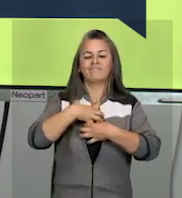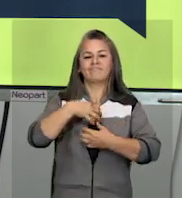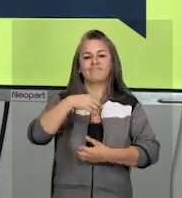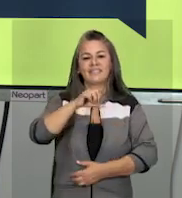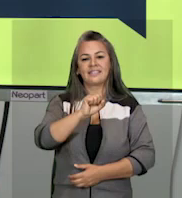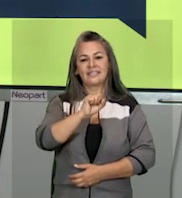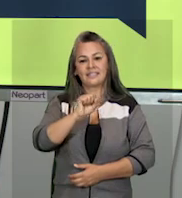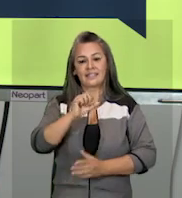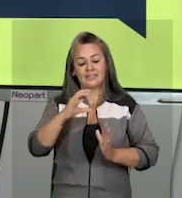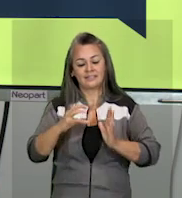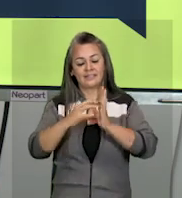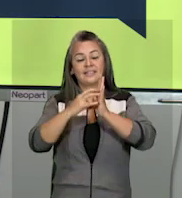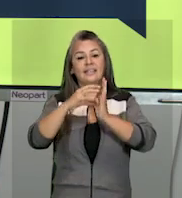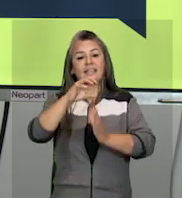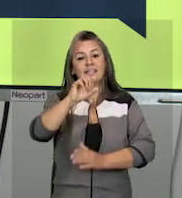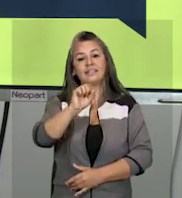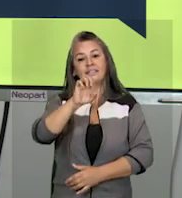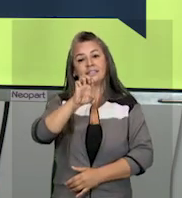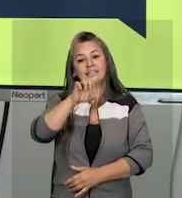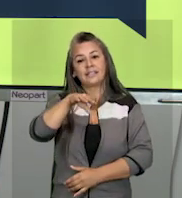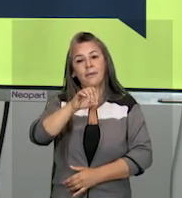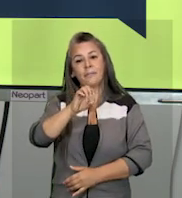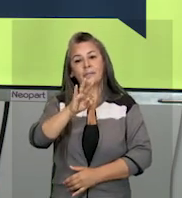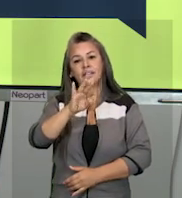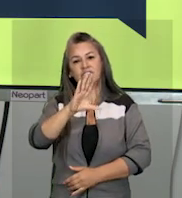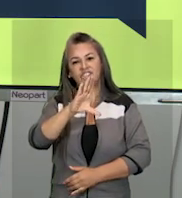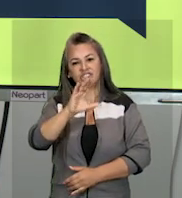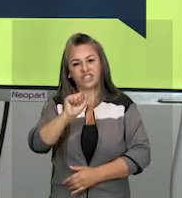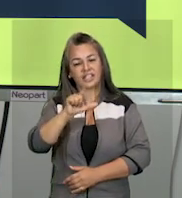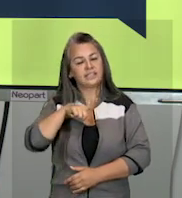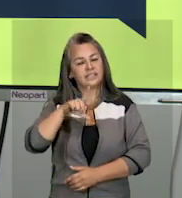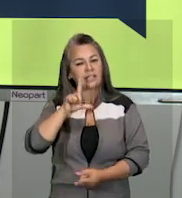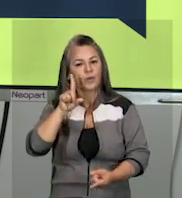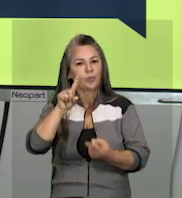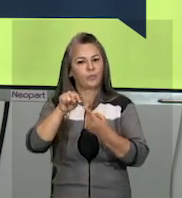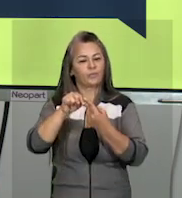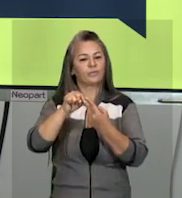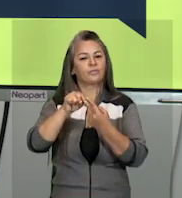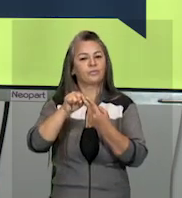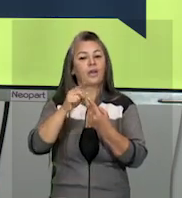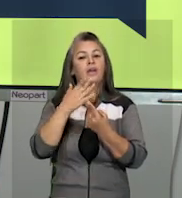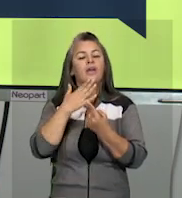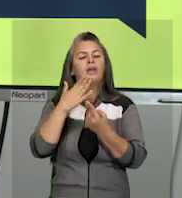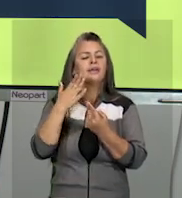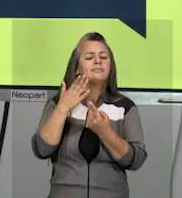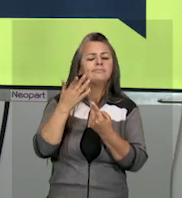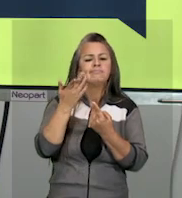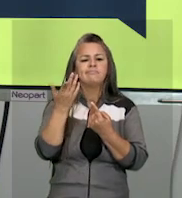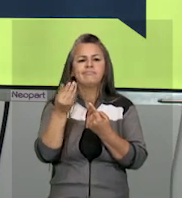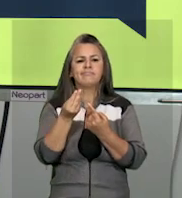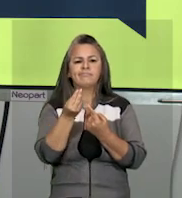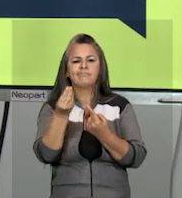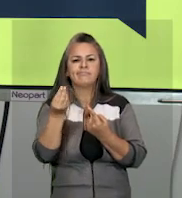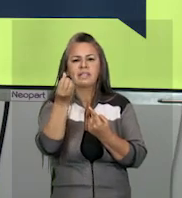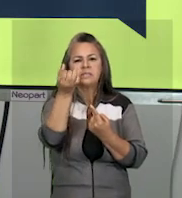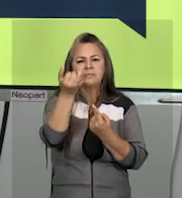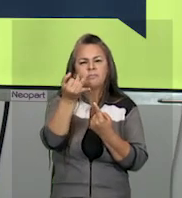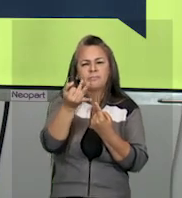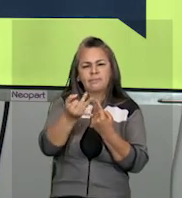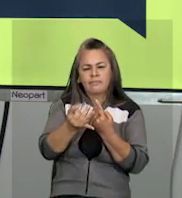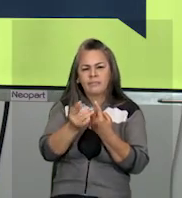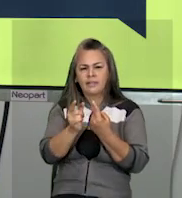Se faz sentido ou não, né? E qual é a intenção que há por trás de cada frase, de cada uso, de